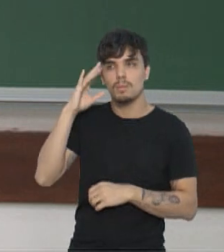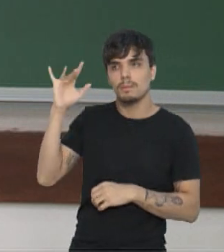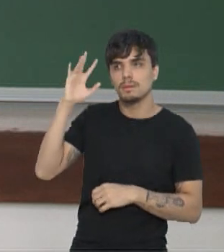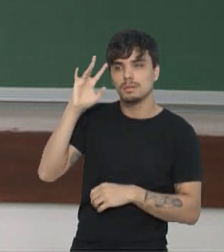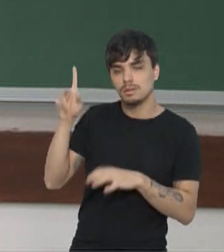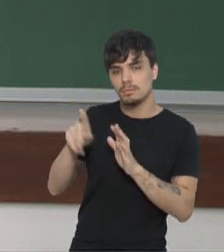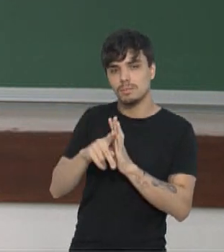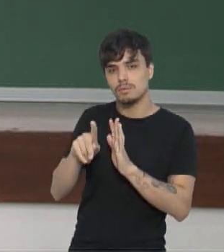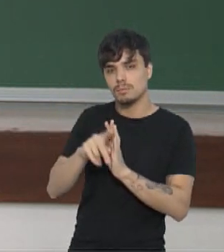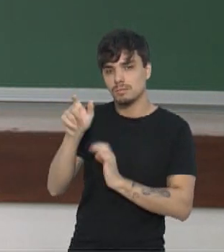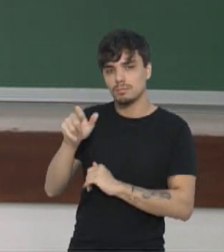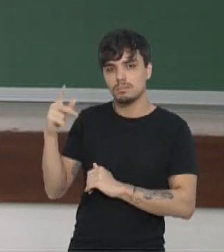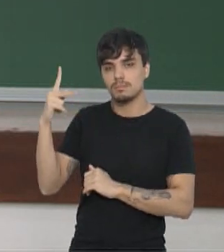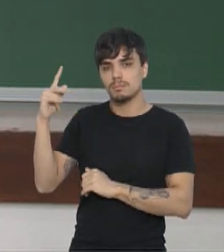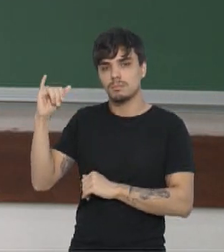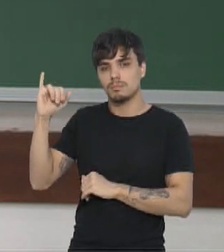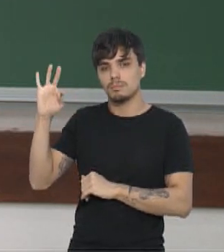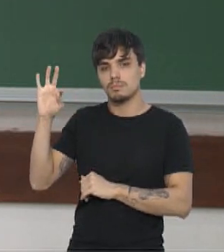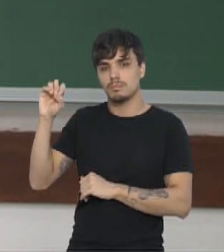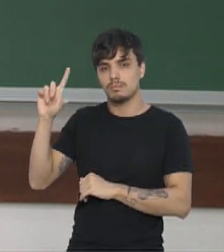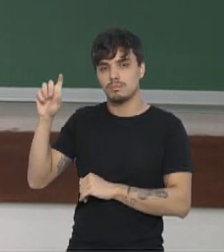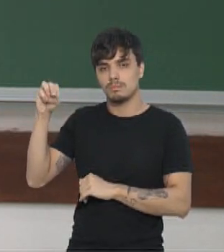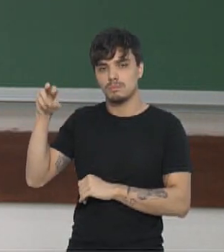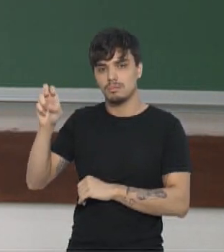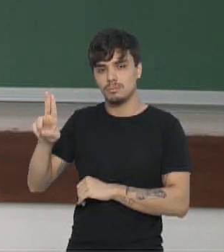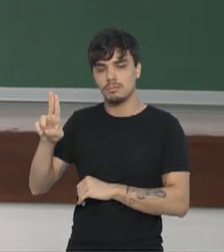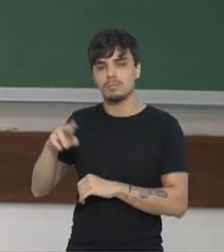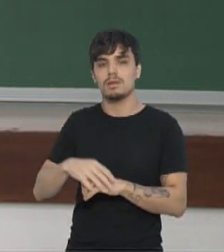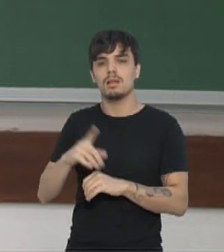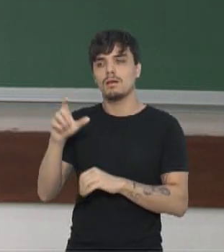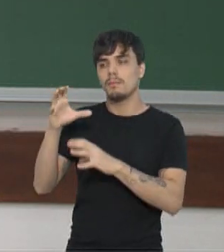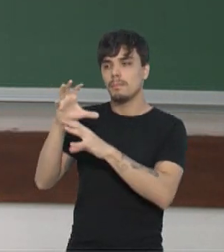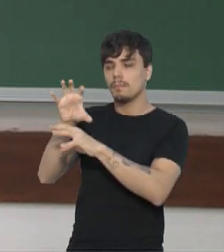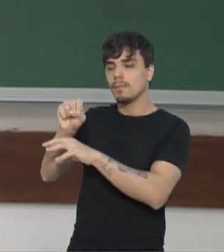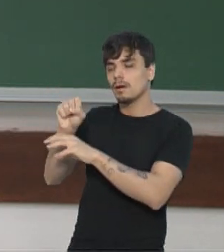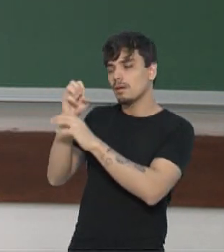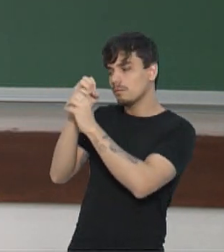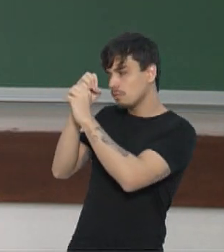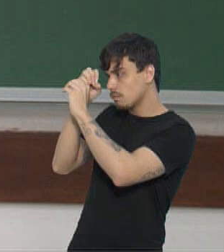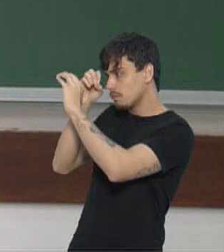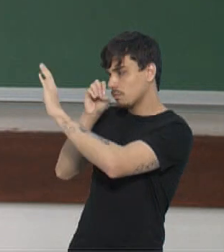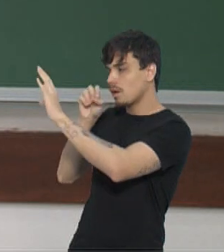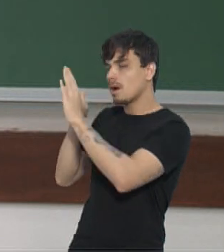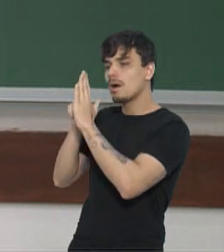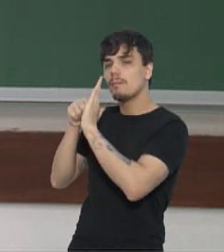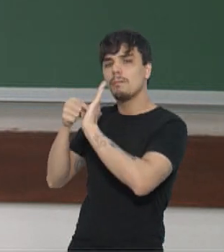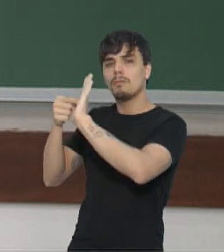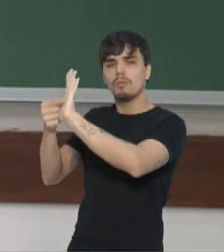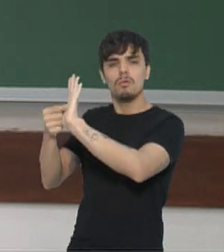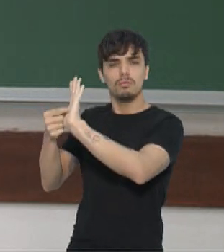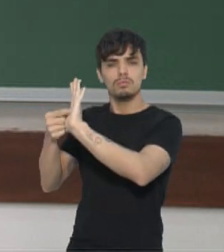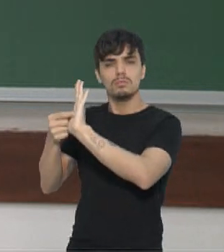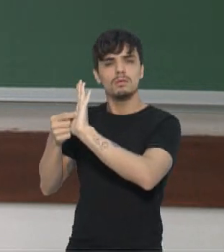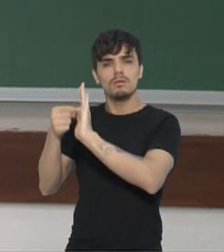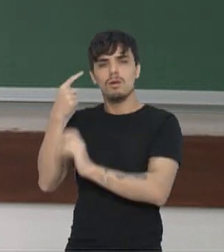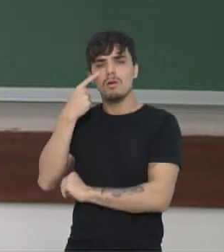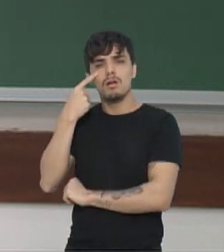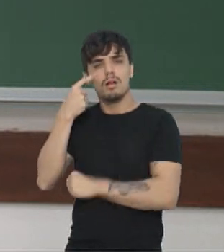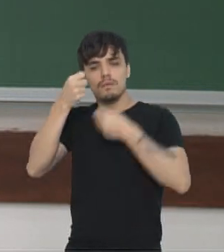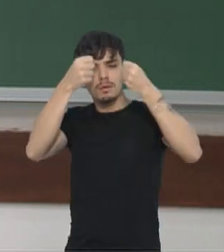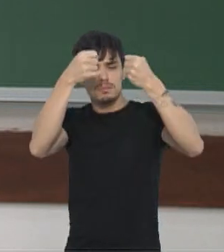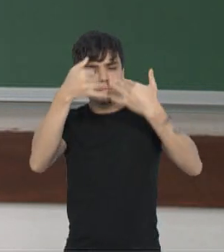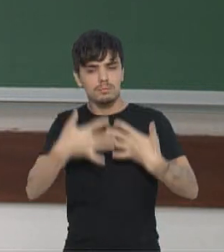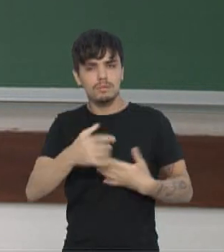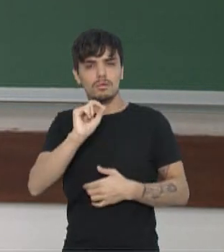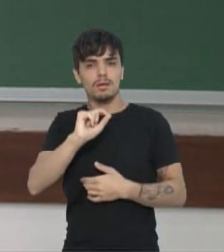pelo Ptolomeu. Não, ele pegava o telescópio, apontava, olhava e escrevia o que ele estava vendo.